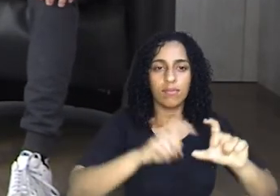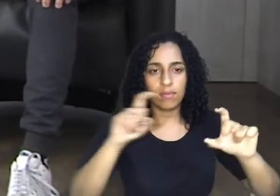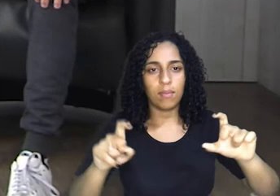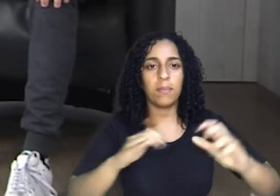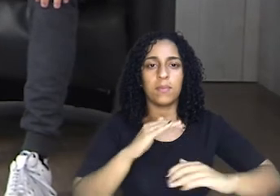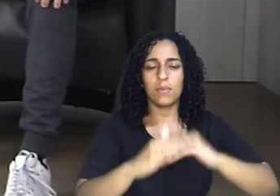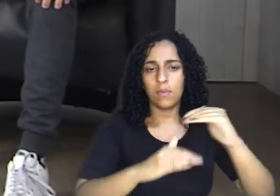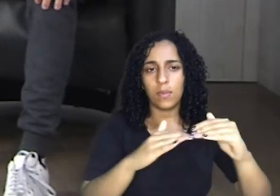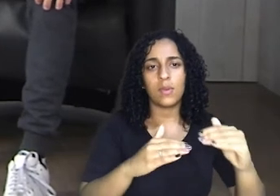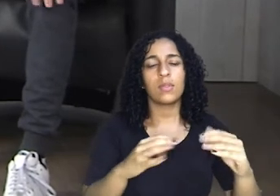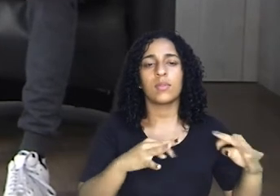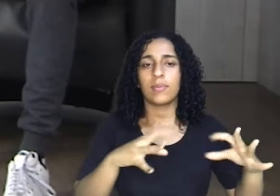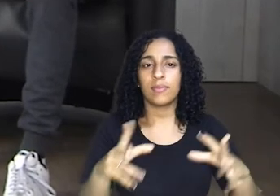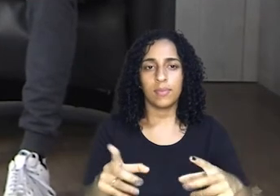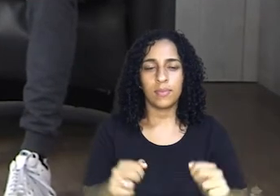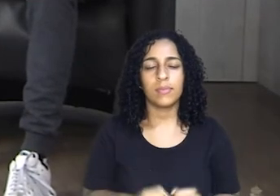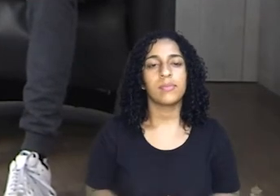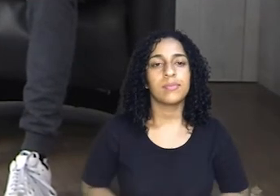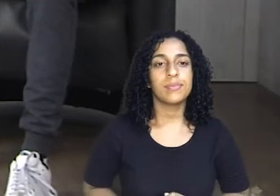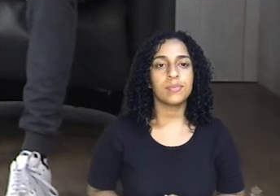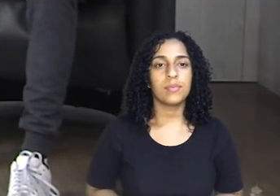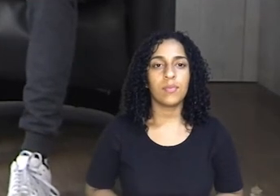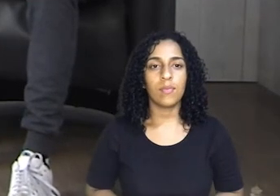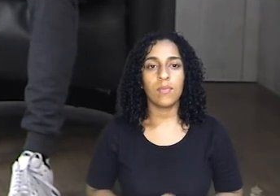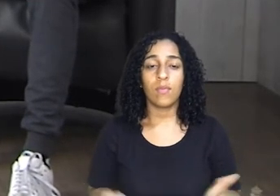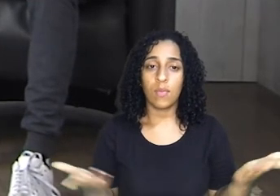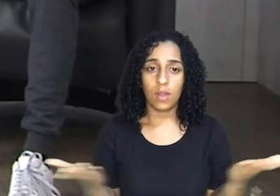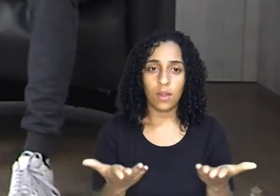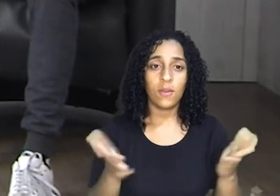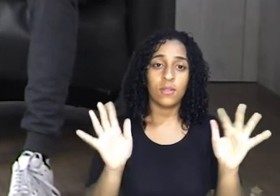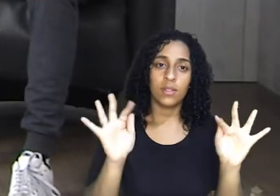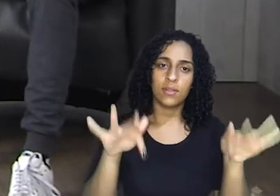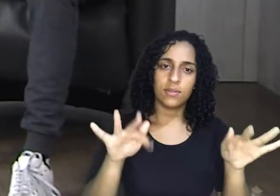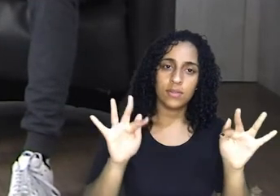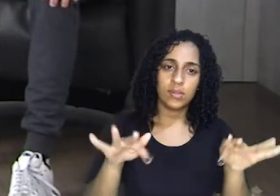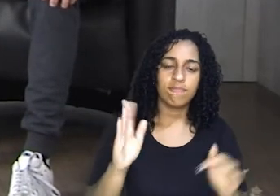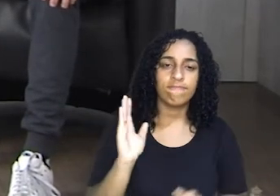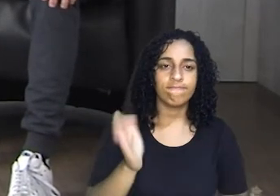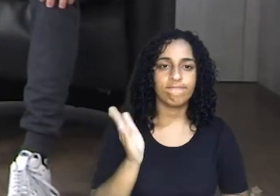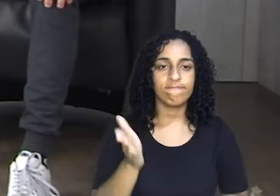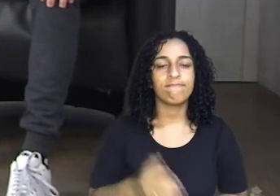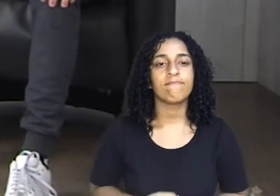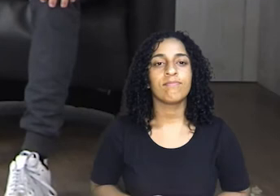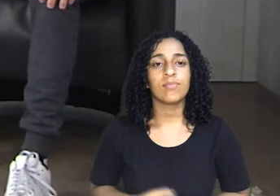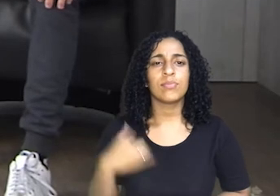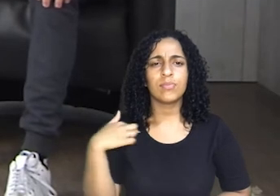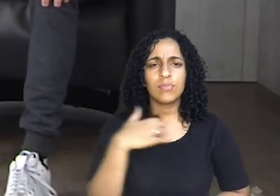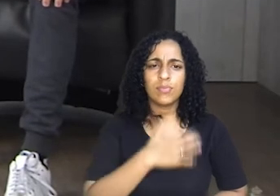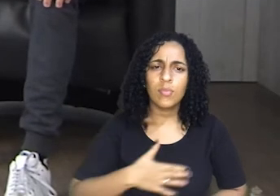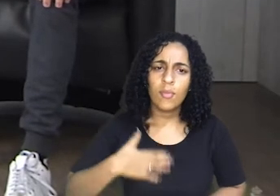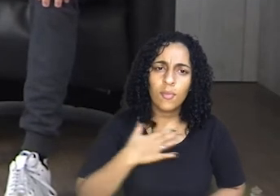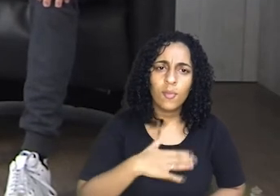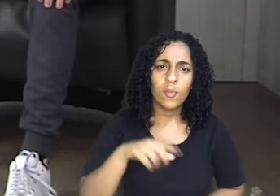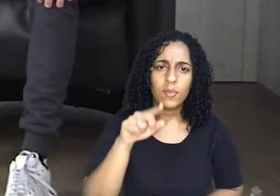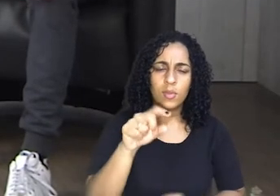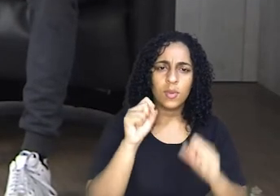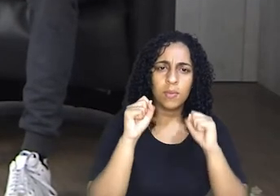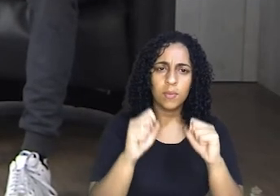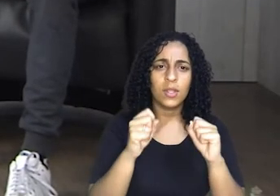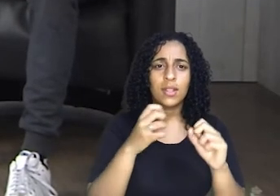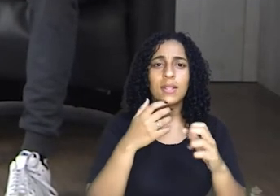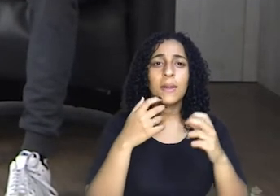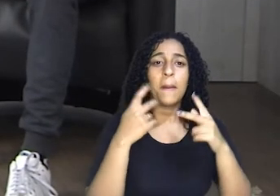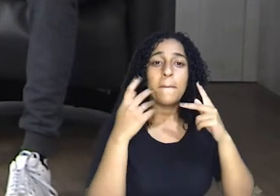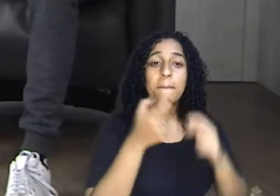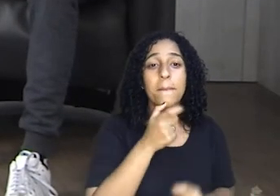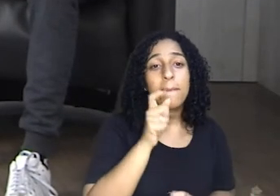independência e tudo mais é parte do aqui para o nosso encerramento né É gostaria que você